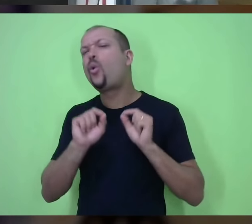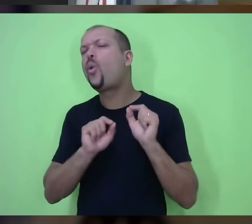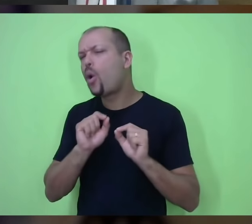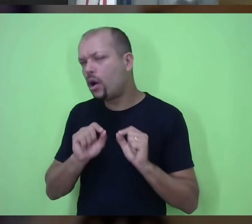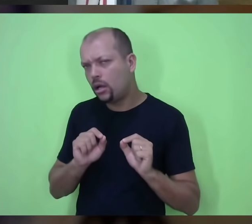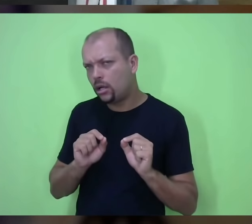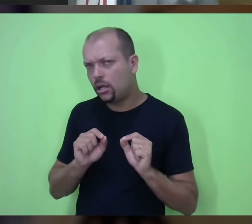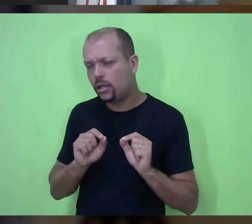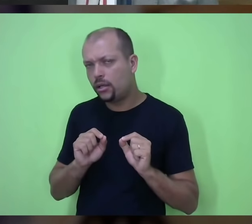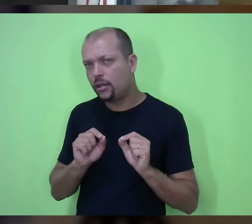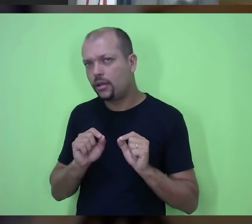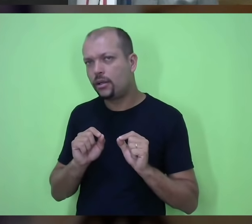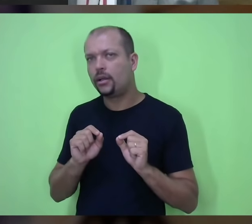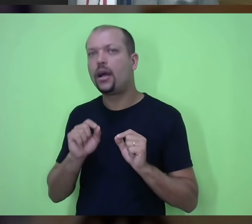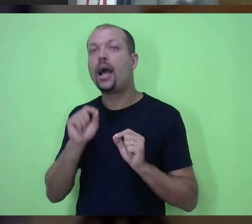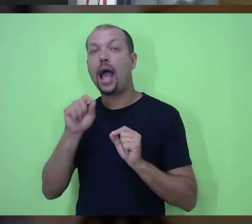são